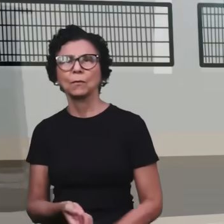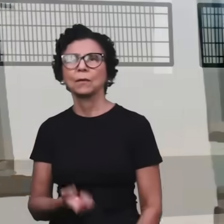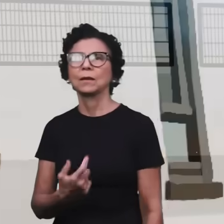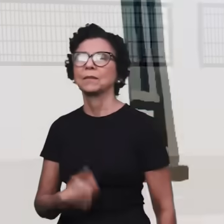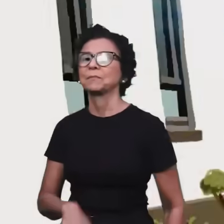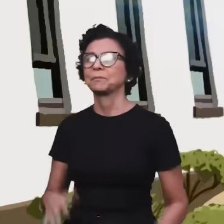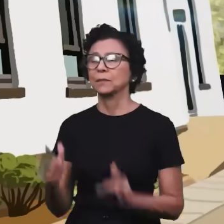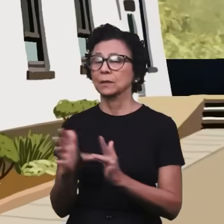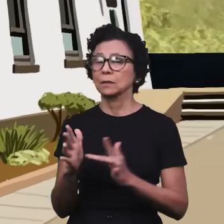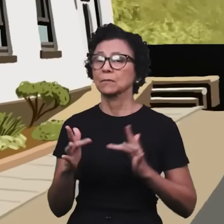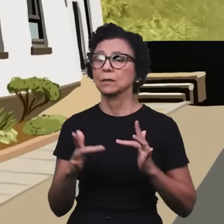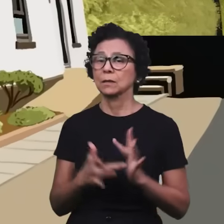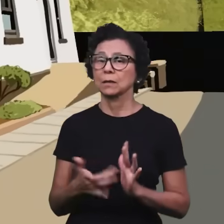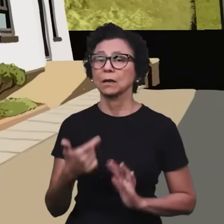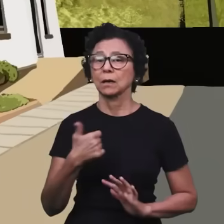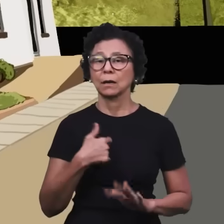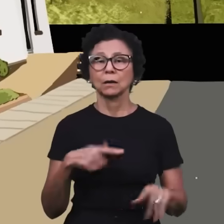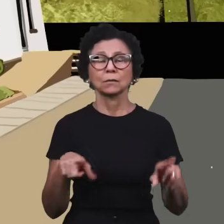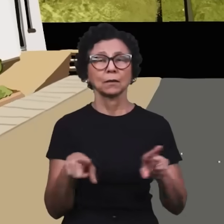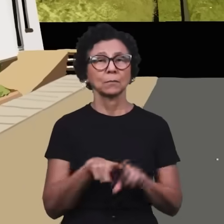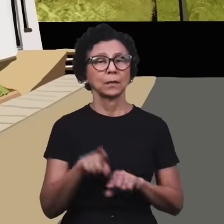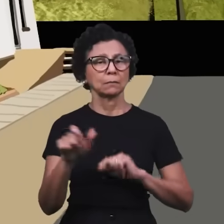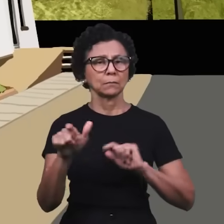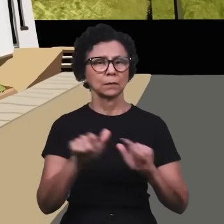também. Quero trabalhar